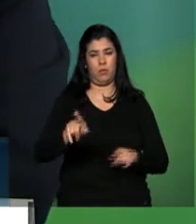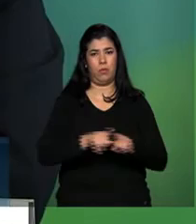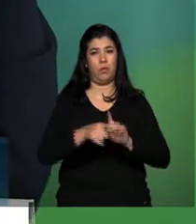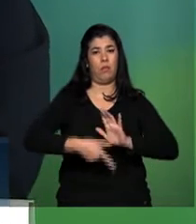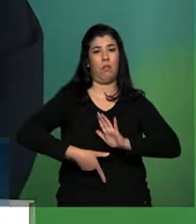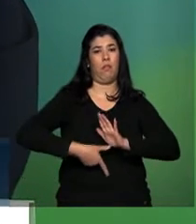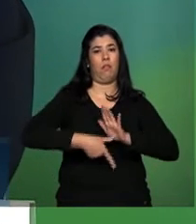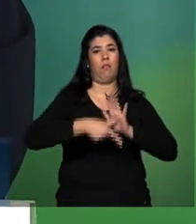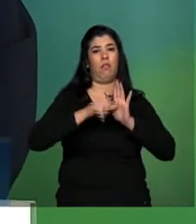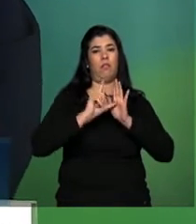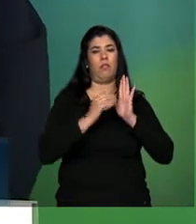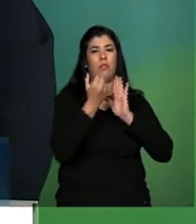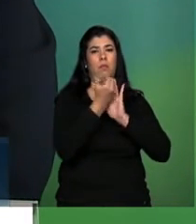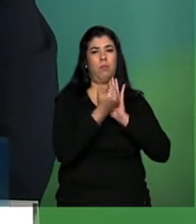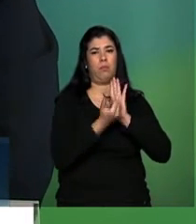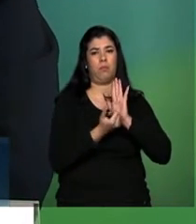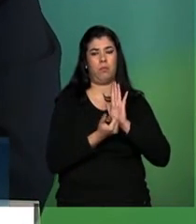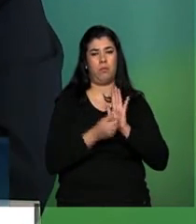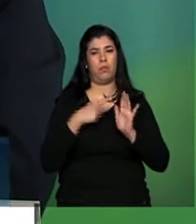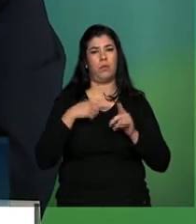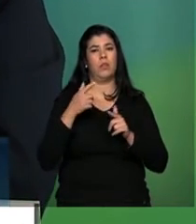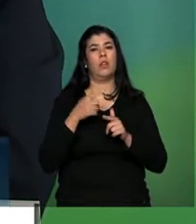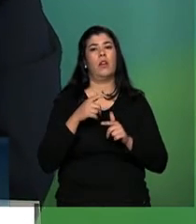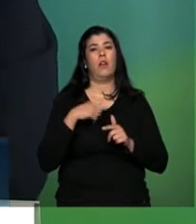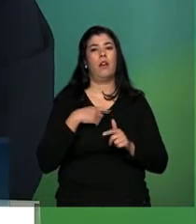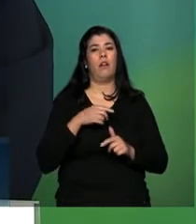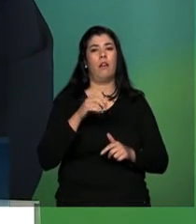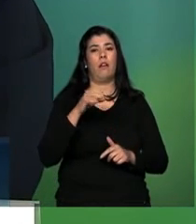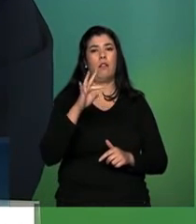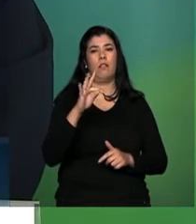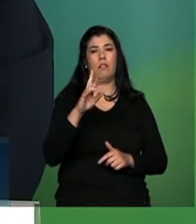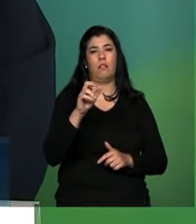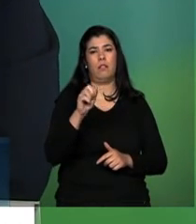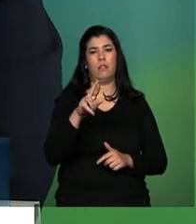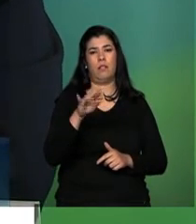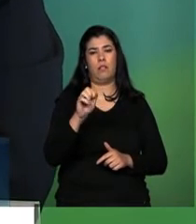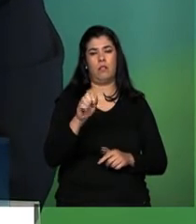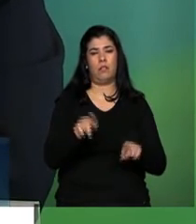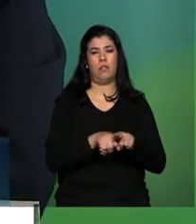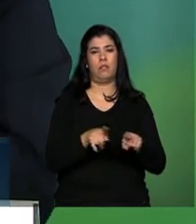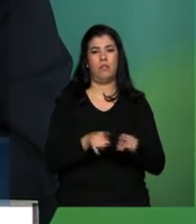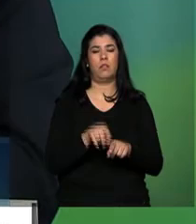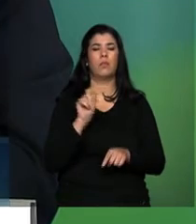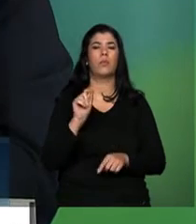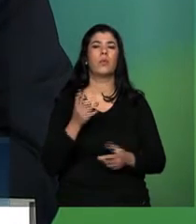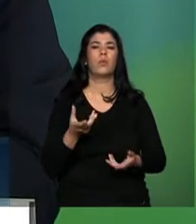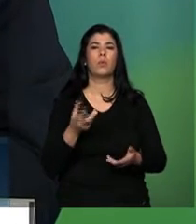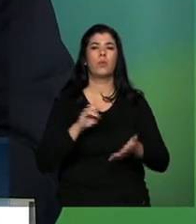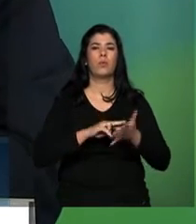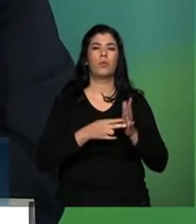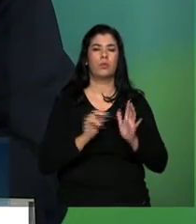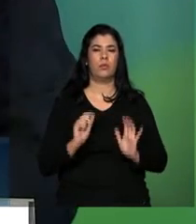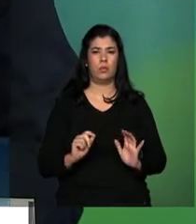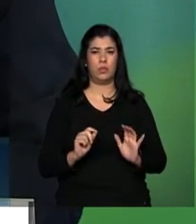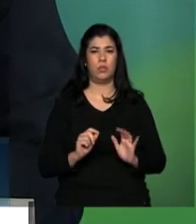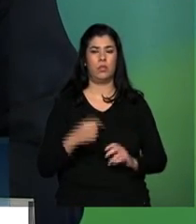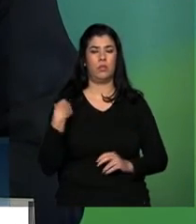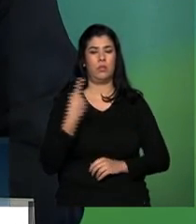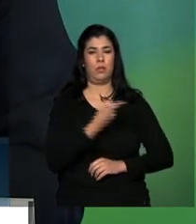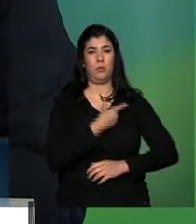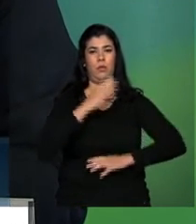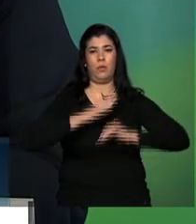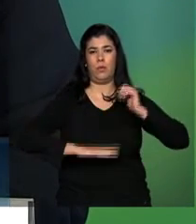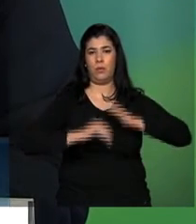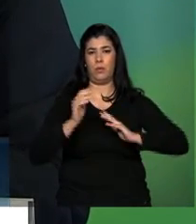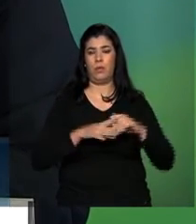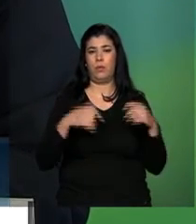antecipar o cronograma de desgravação tarifária para a Colômbia e para o Peru. Então, eu acho que a nossa ação